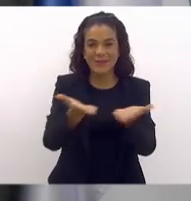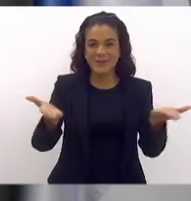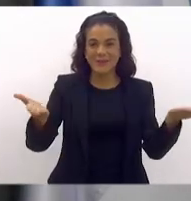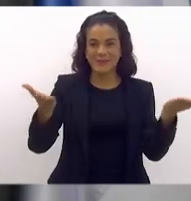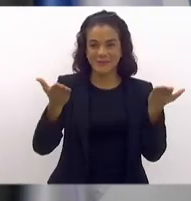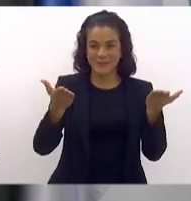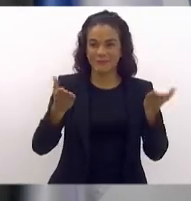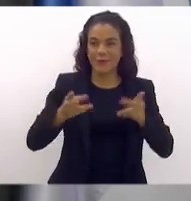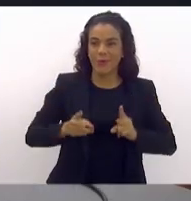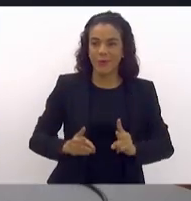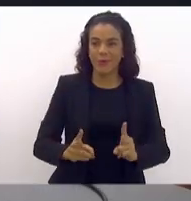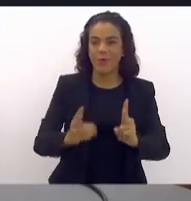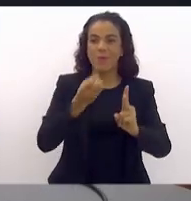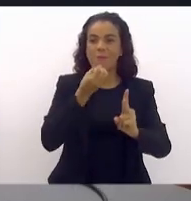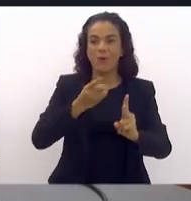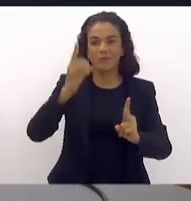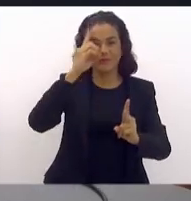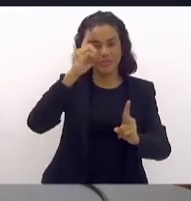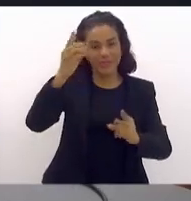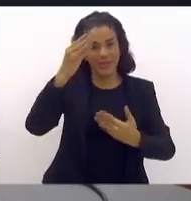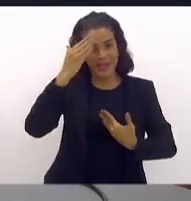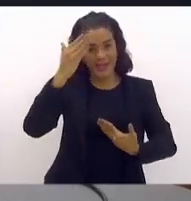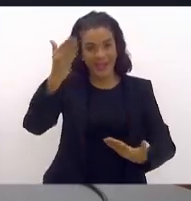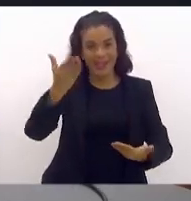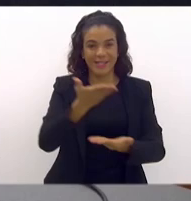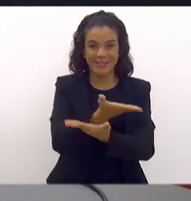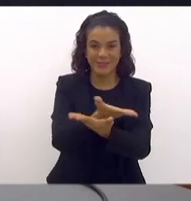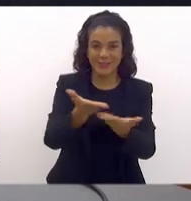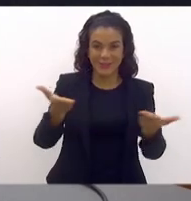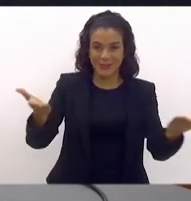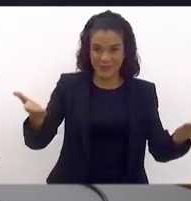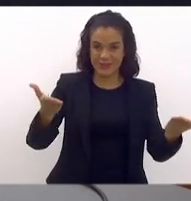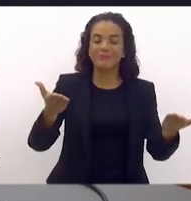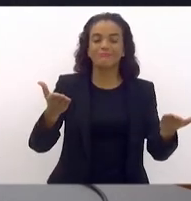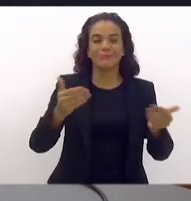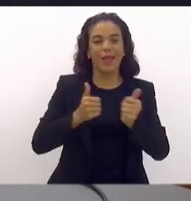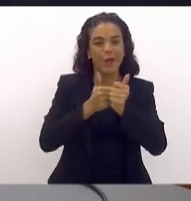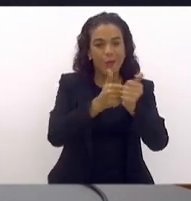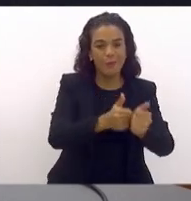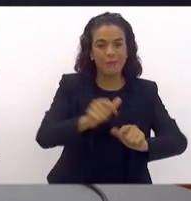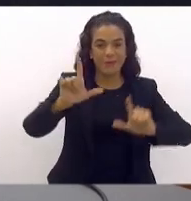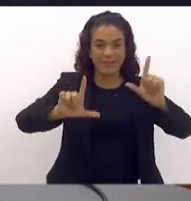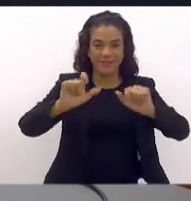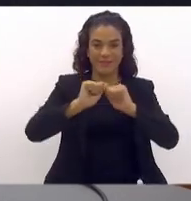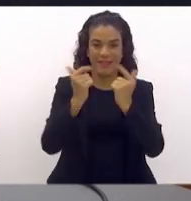uma continuidade, um bom dia, e agradecendo a todos e todas que nos acompanham pela